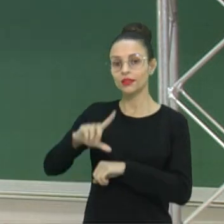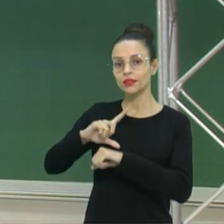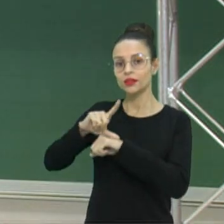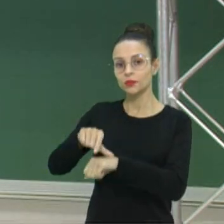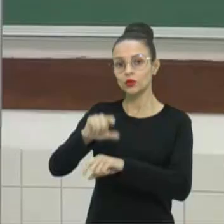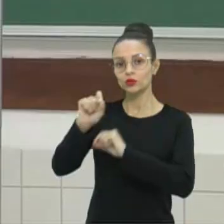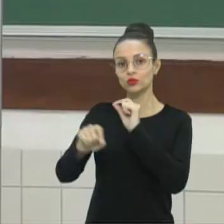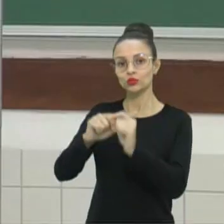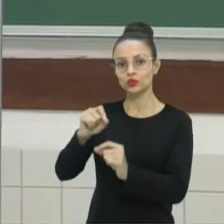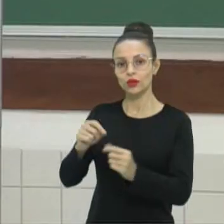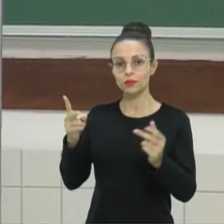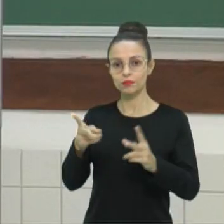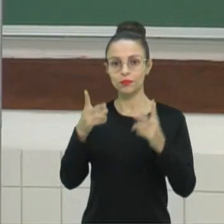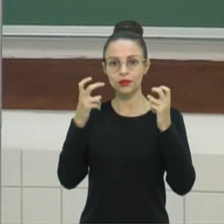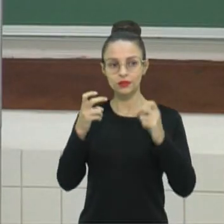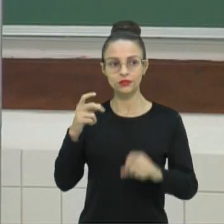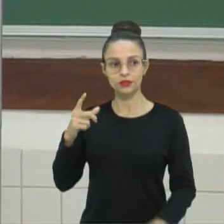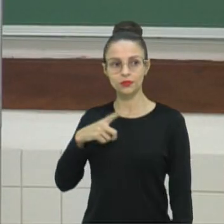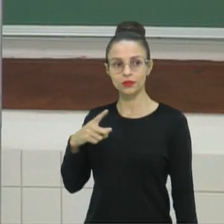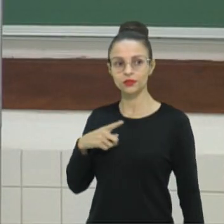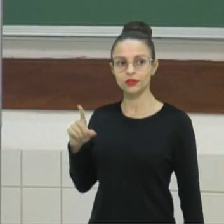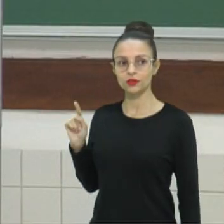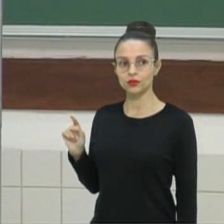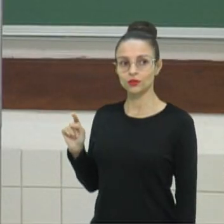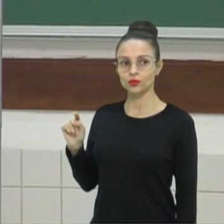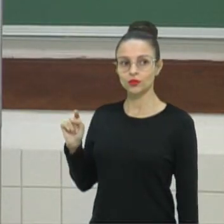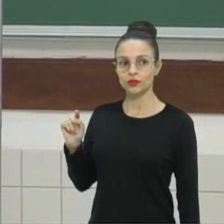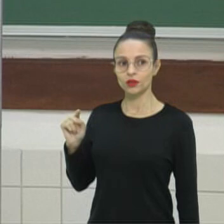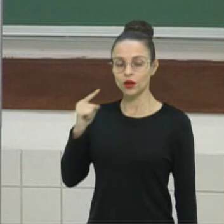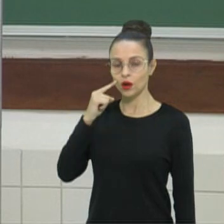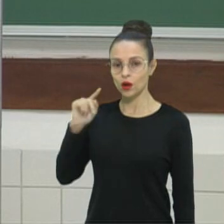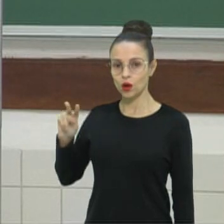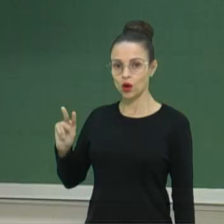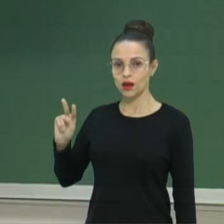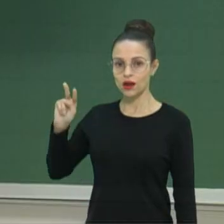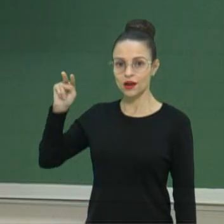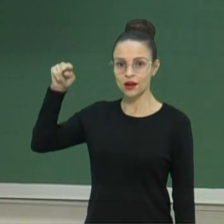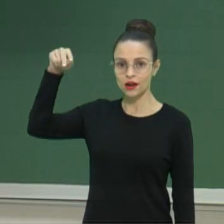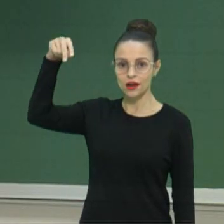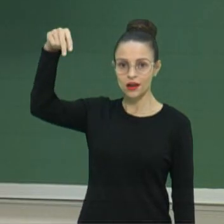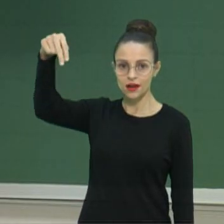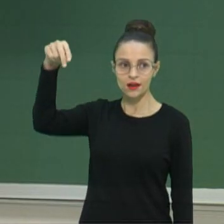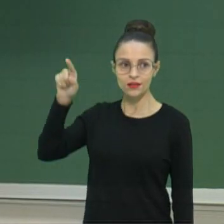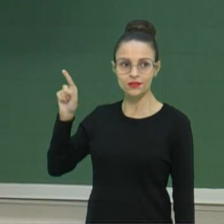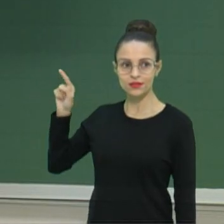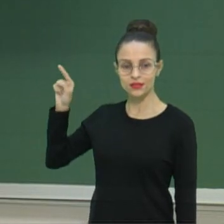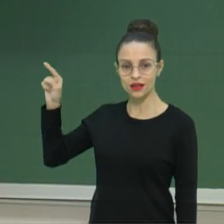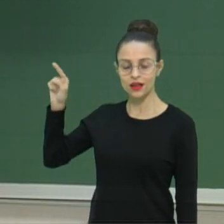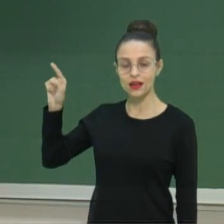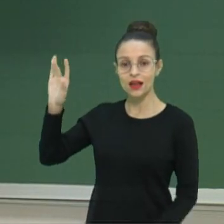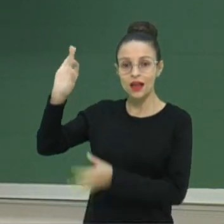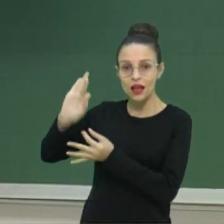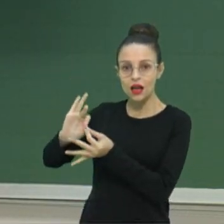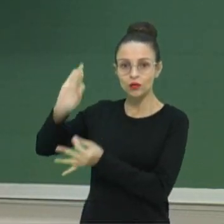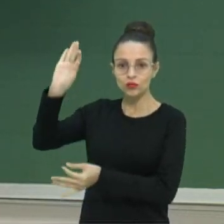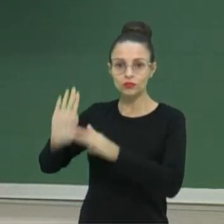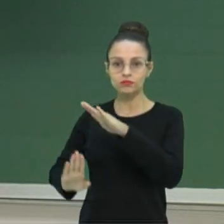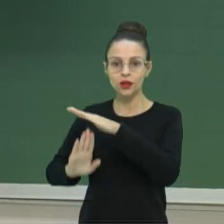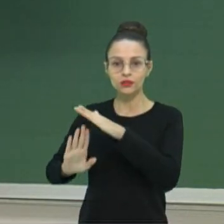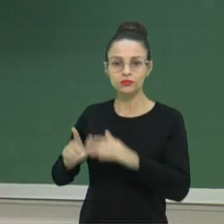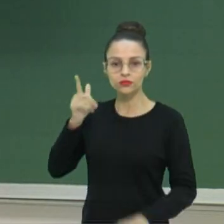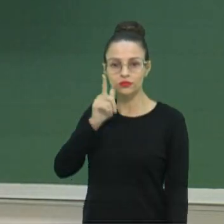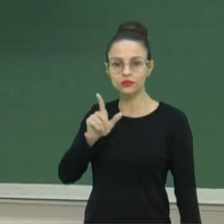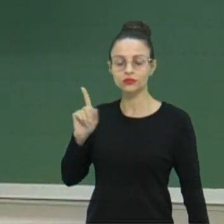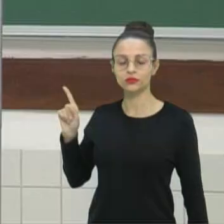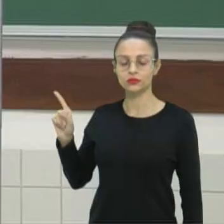Depois, nós vamos observar, né, que aqui em cima, quando ele chegar nesse ponto aqui, eu quero saber a altura máxima que ele atinge, ou